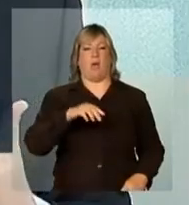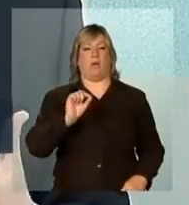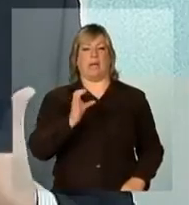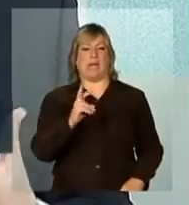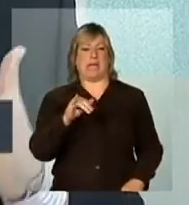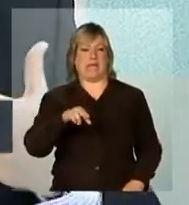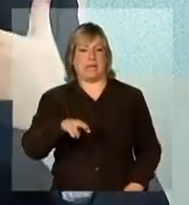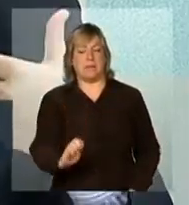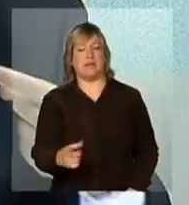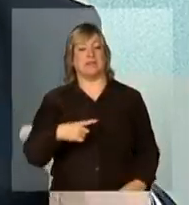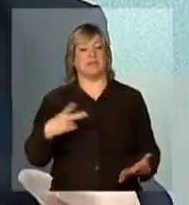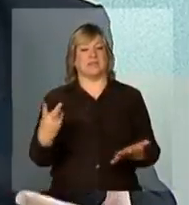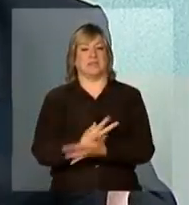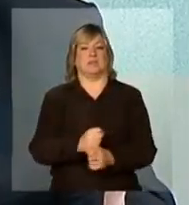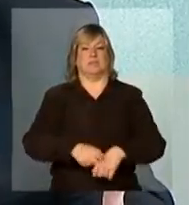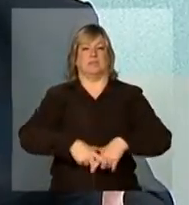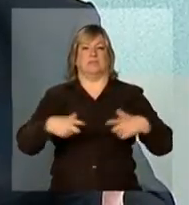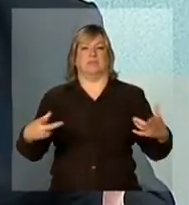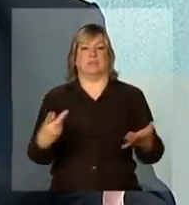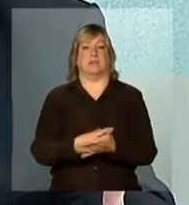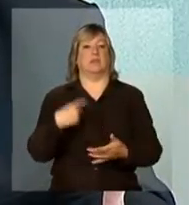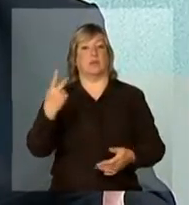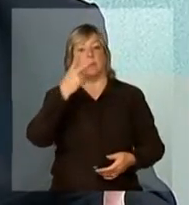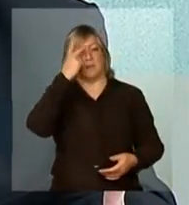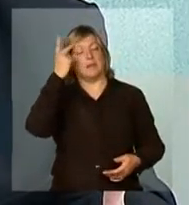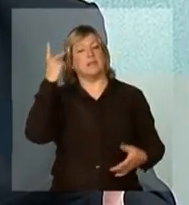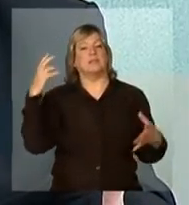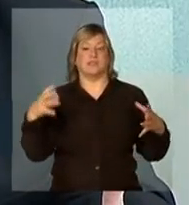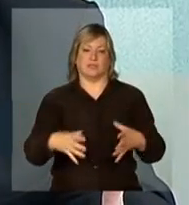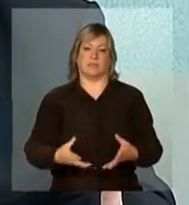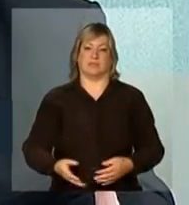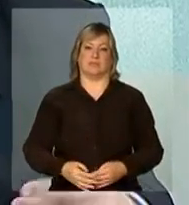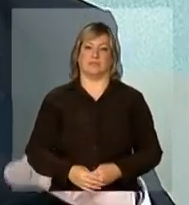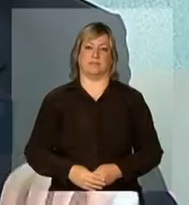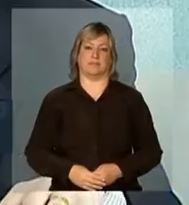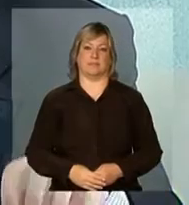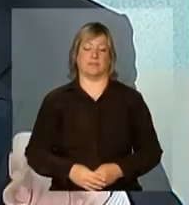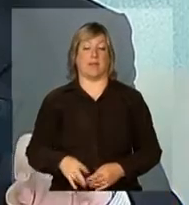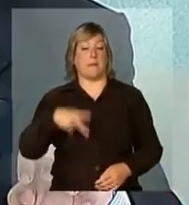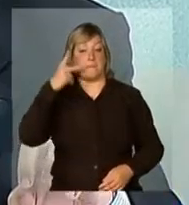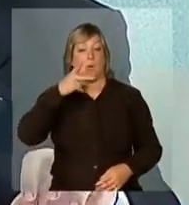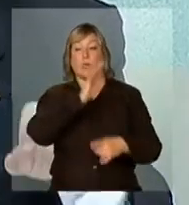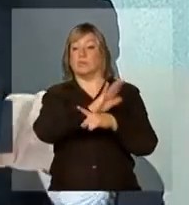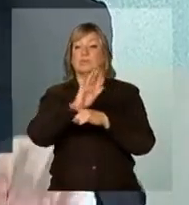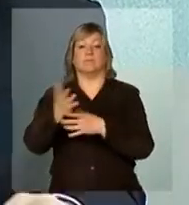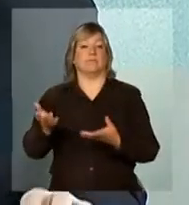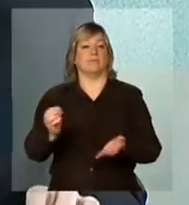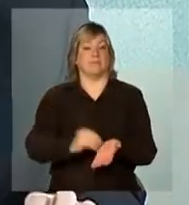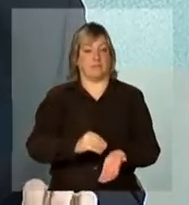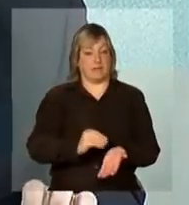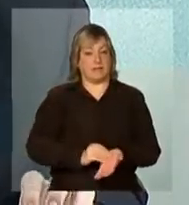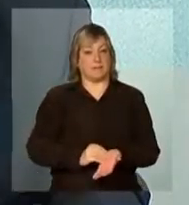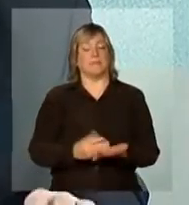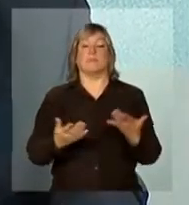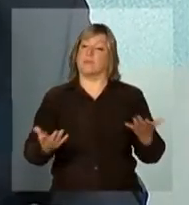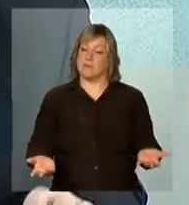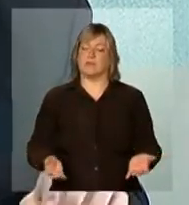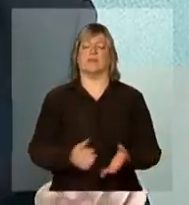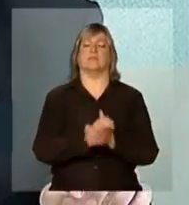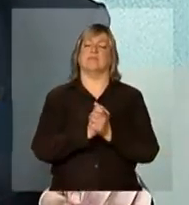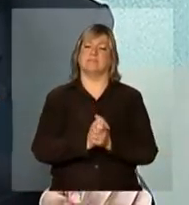da dívida moral do imaginário coletivo. Então, saudamos